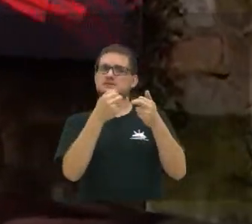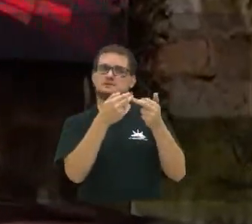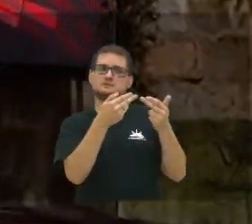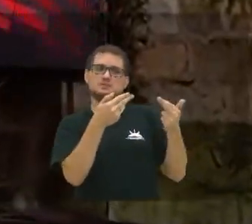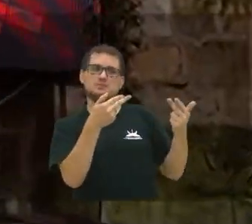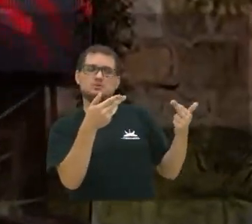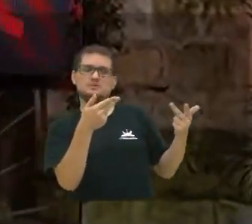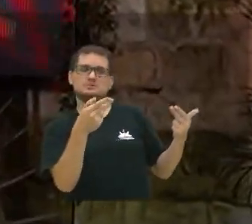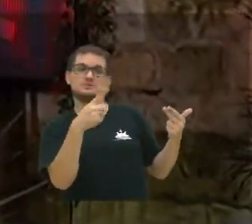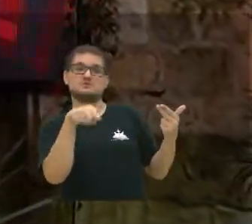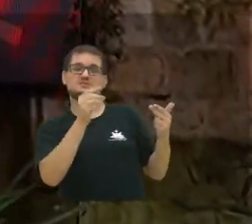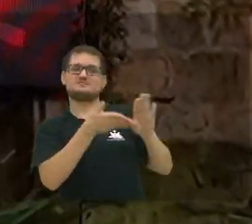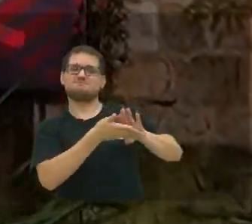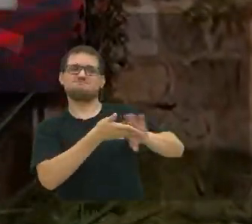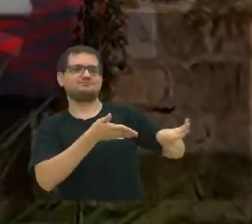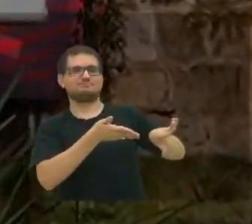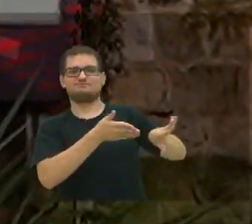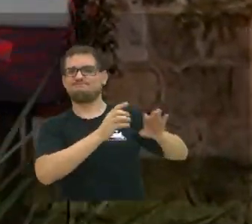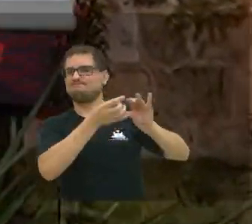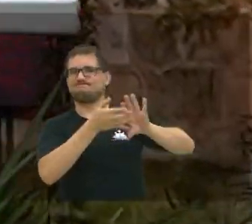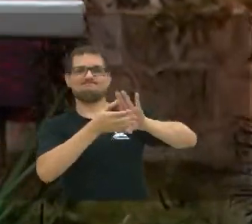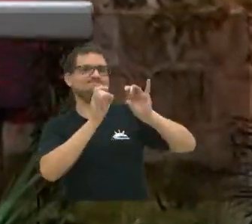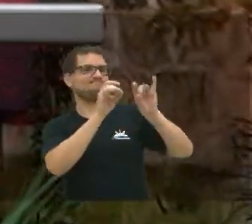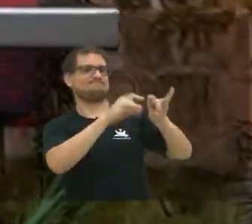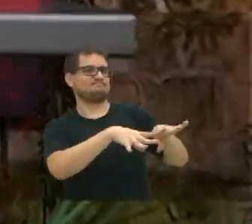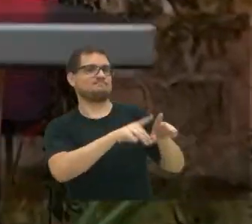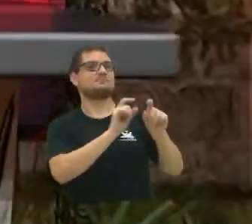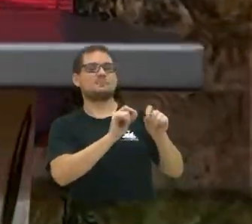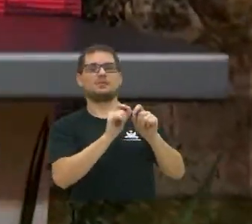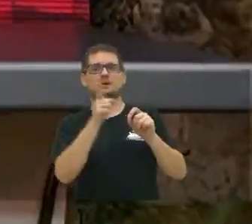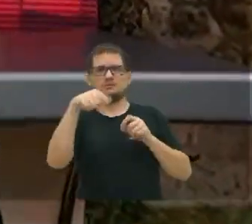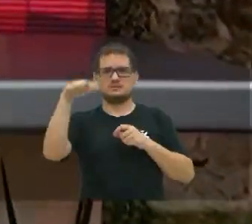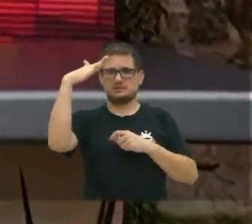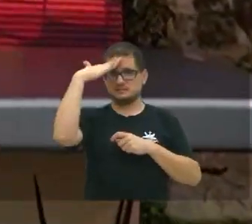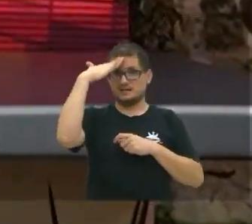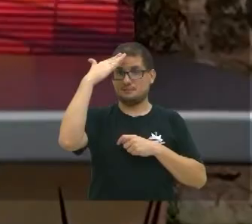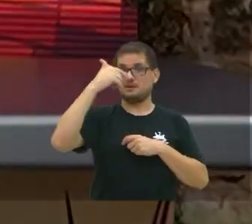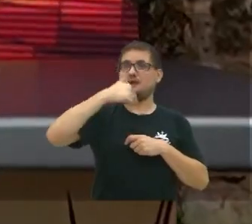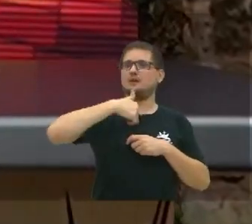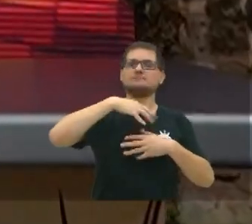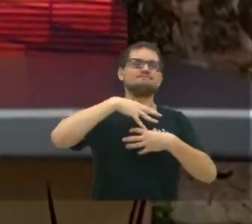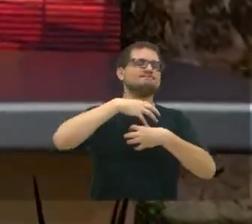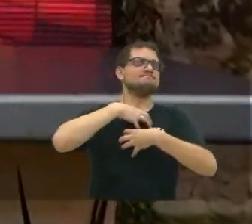Todo batismo tem renúncia. Você sabe que eu estou muito feliz.